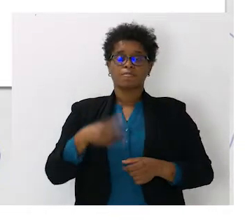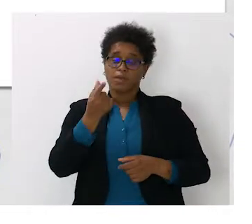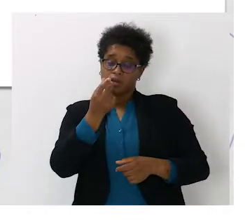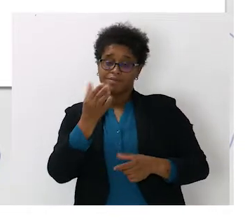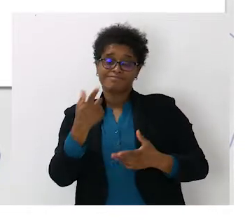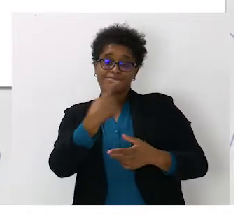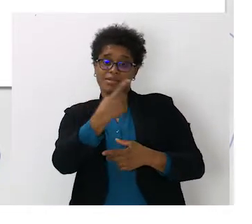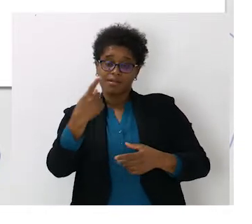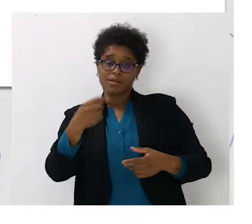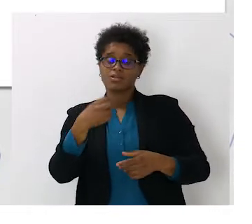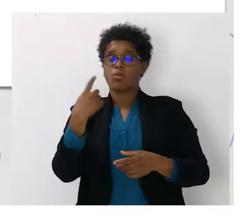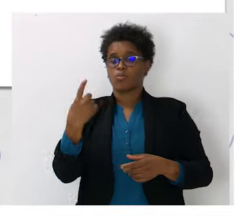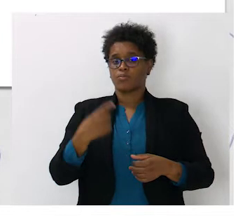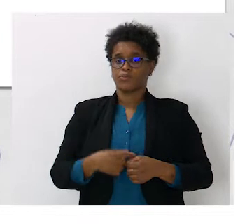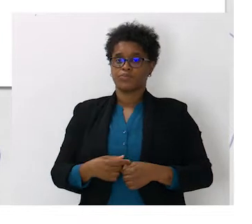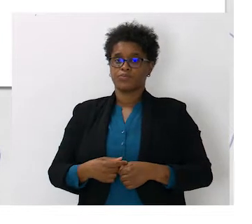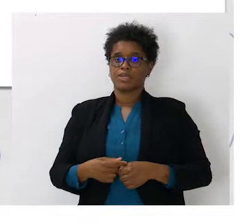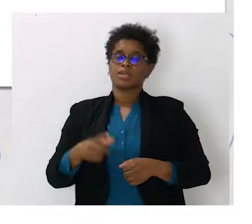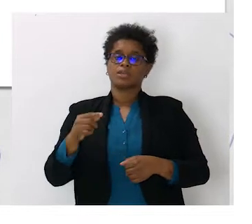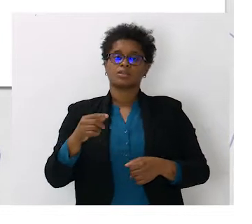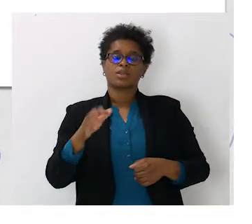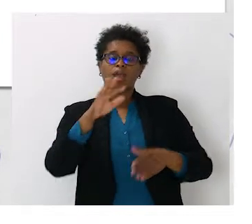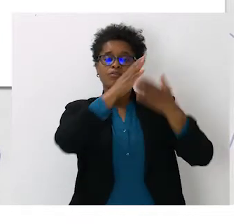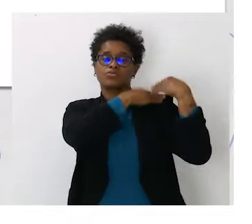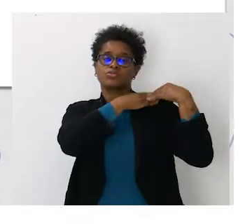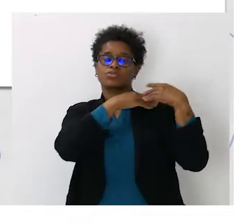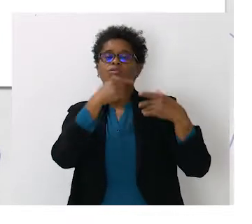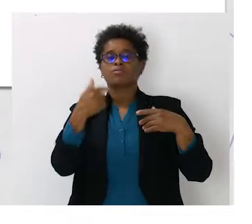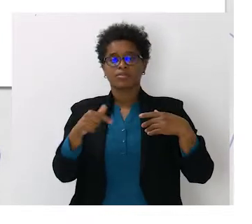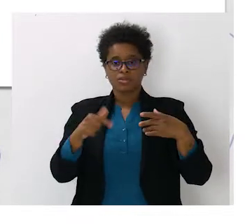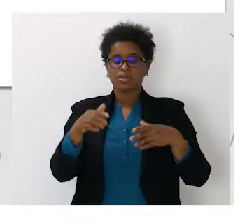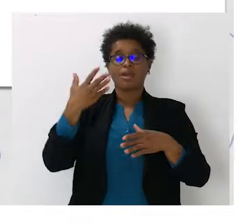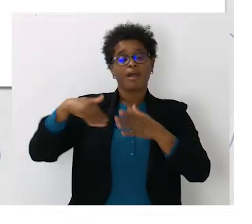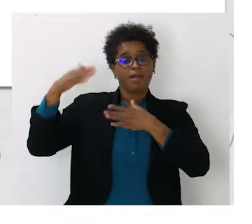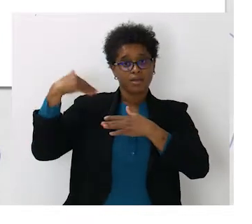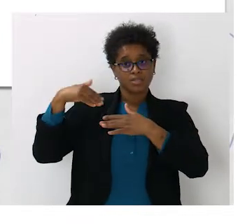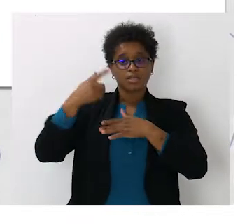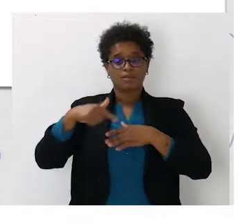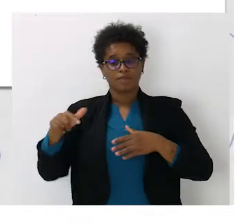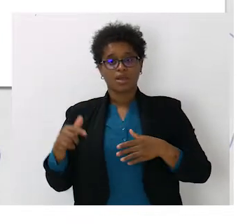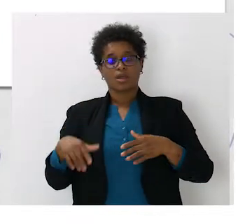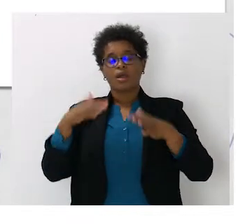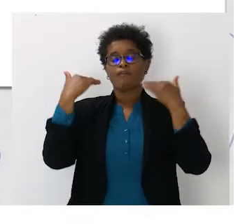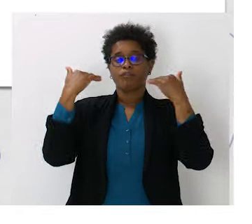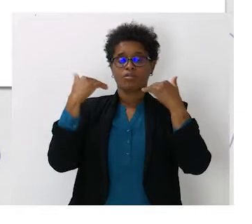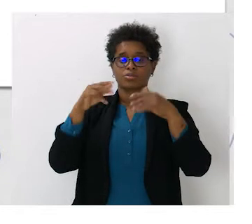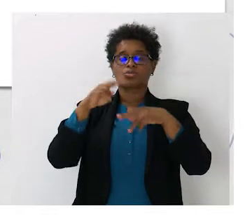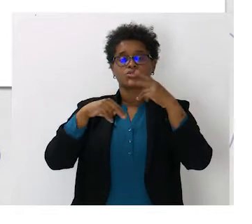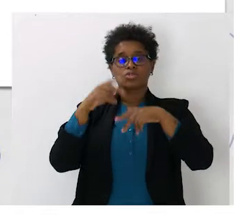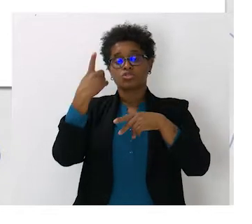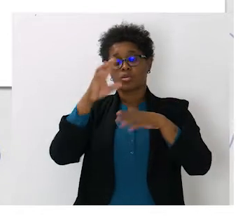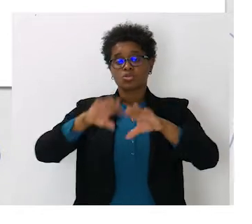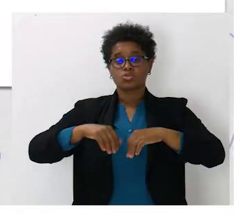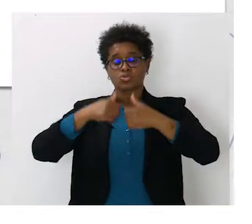A riqueza de cada um e a função que exercia levaram à formação de